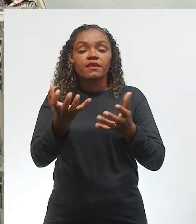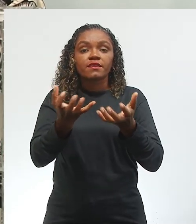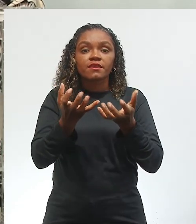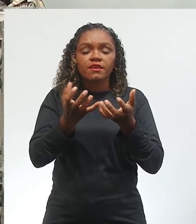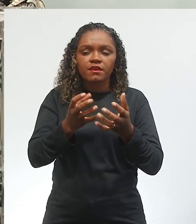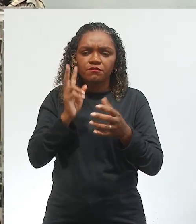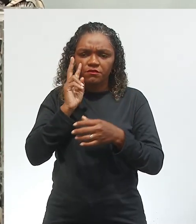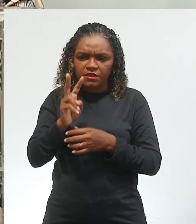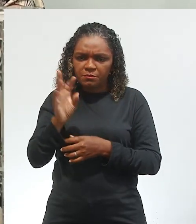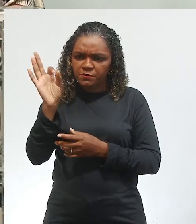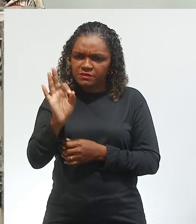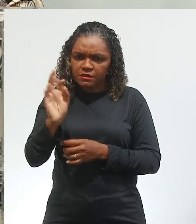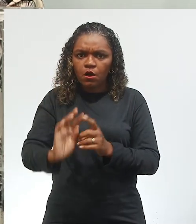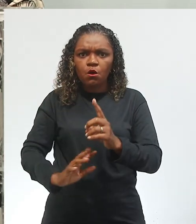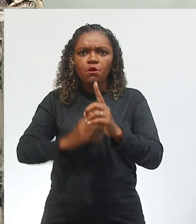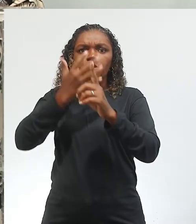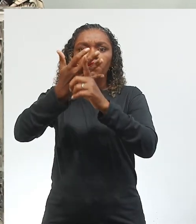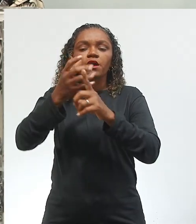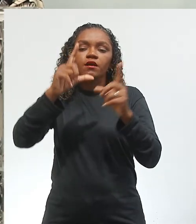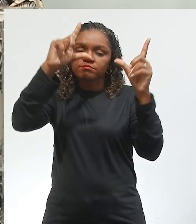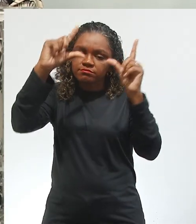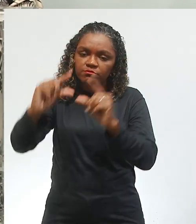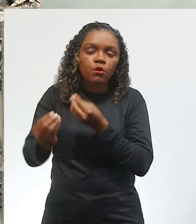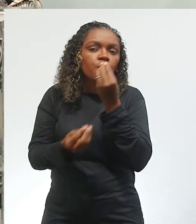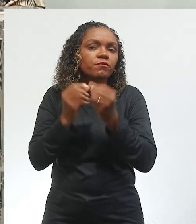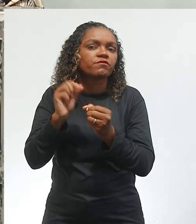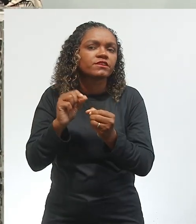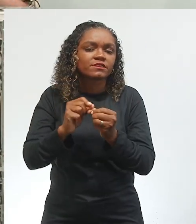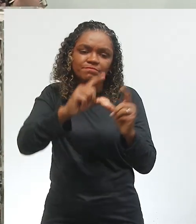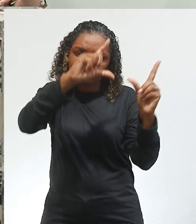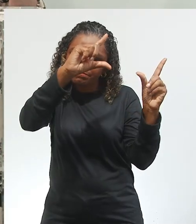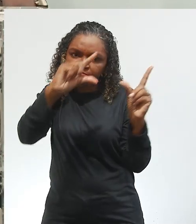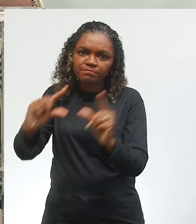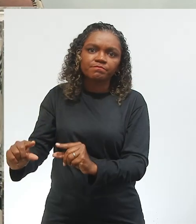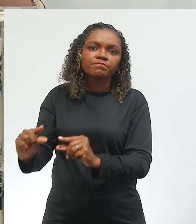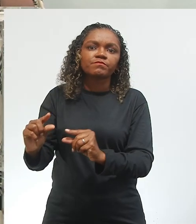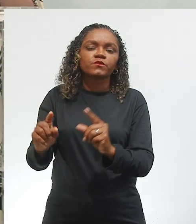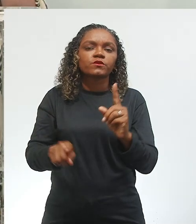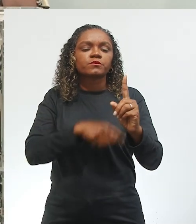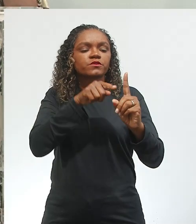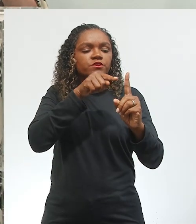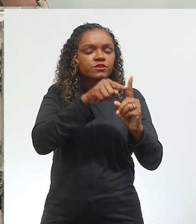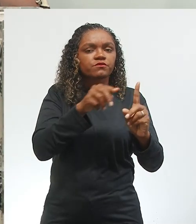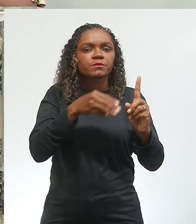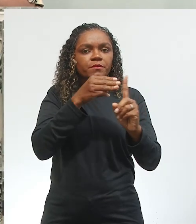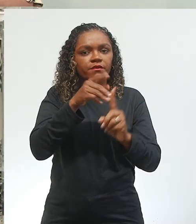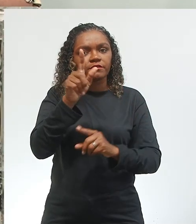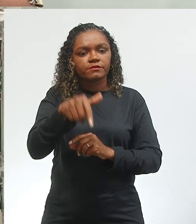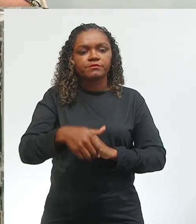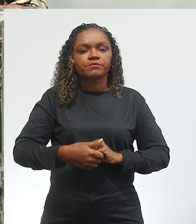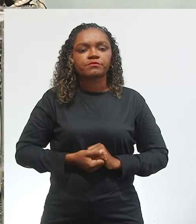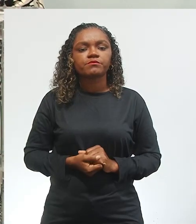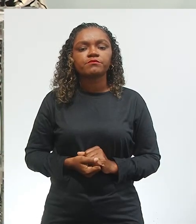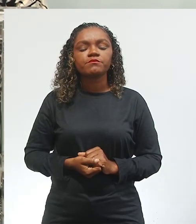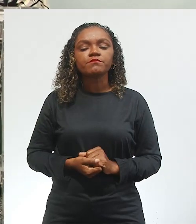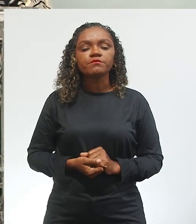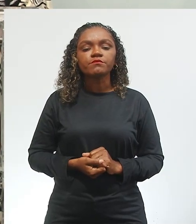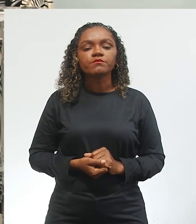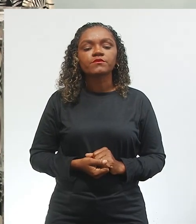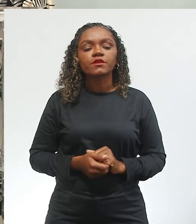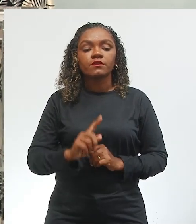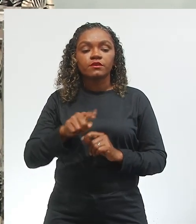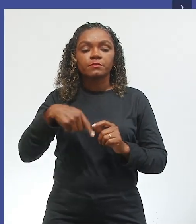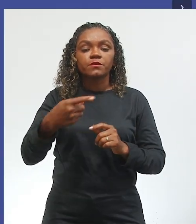ver quanto a gente quer melhorar, e aí a gente vai fazer, então, um plano de marketing para atingir aquele objetivo, aquela meta.